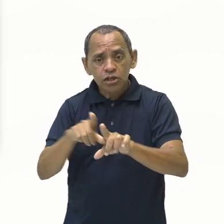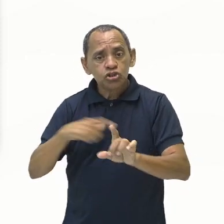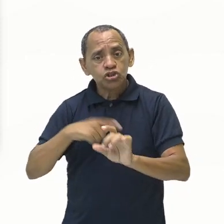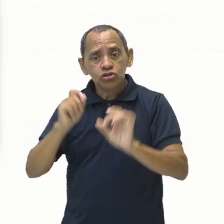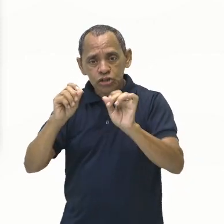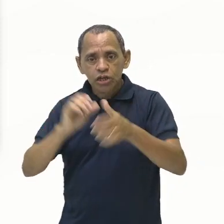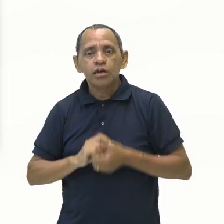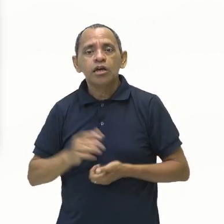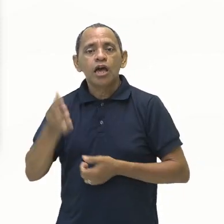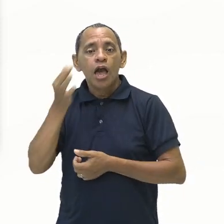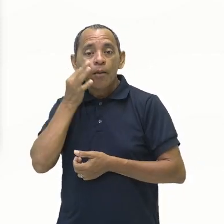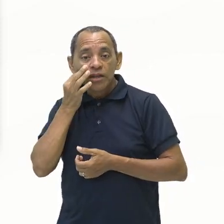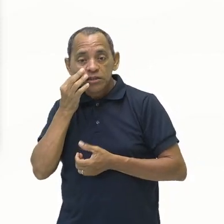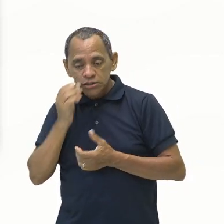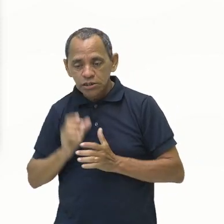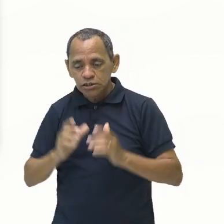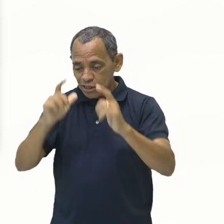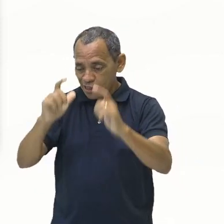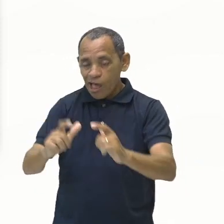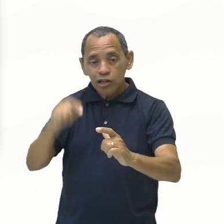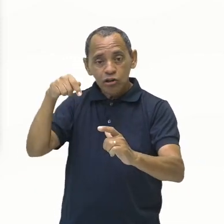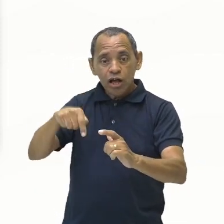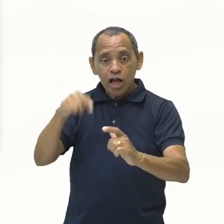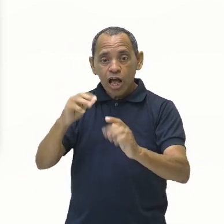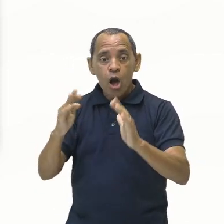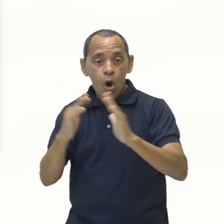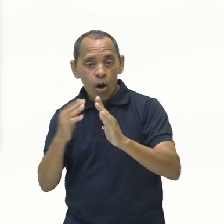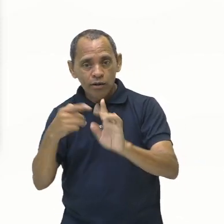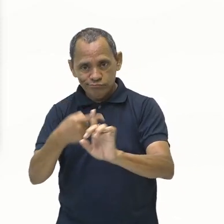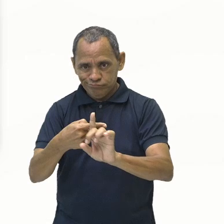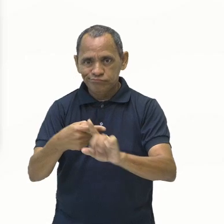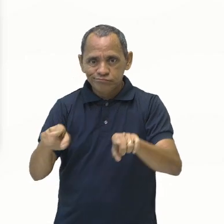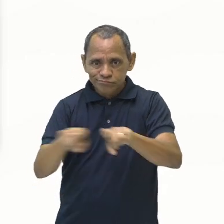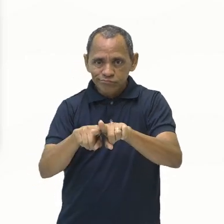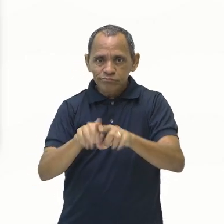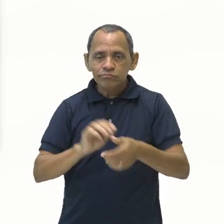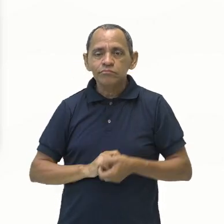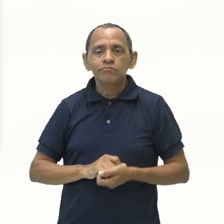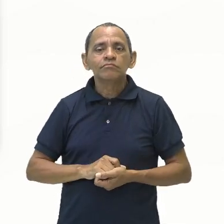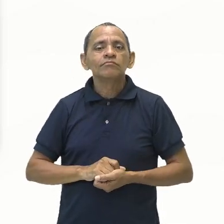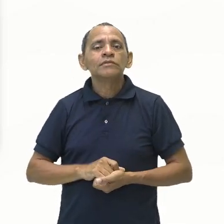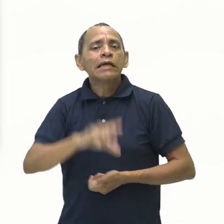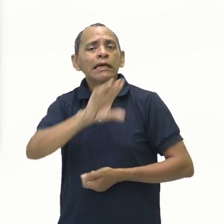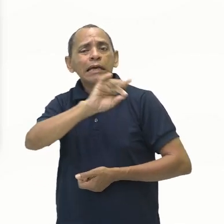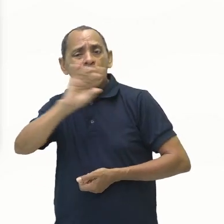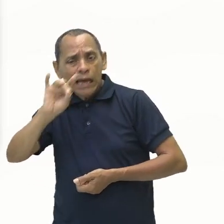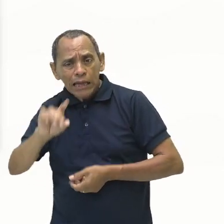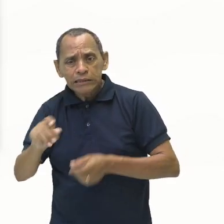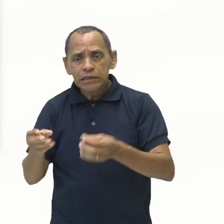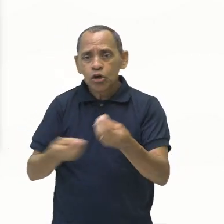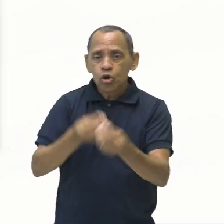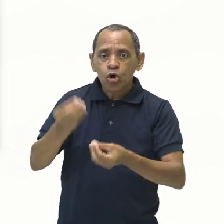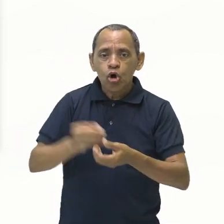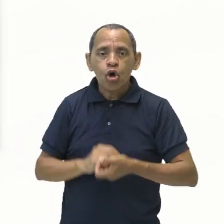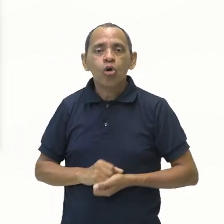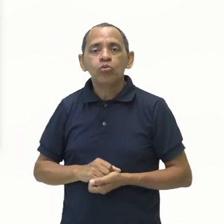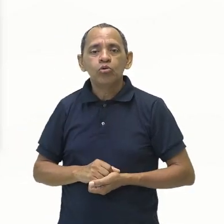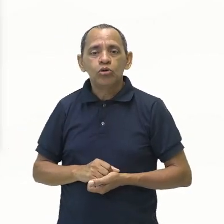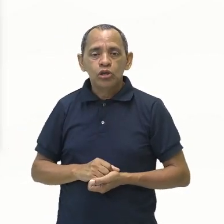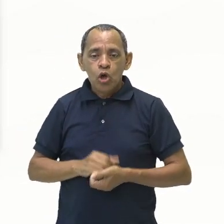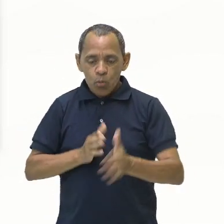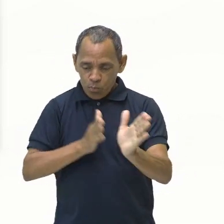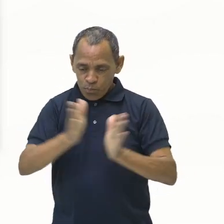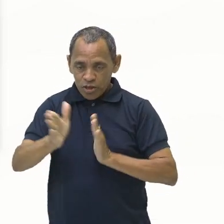capelas em que havia de vez em quando, né, a cada 15 dias ou a cada 60 dias, uma celebração